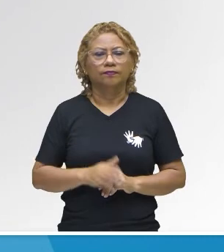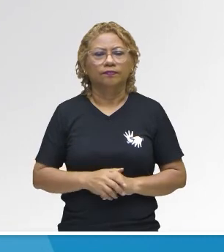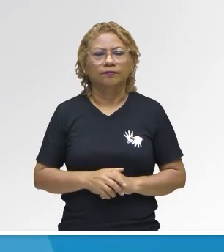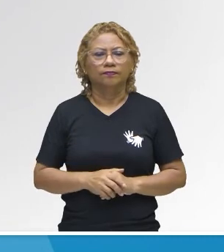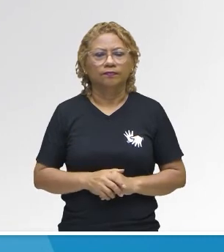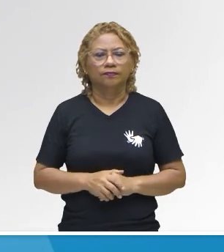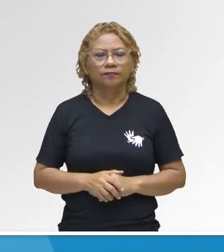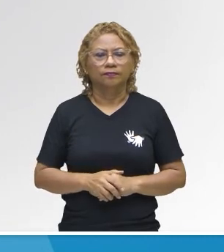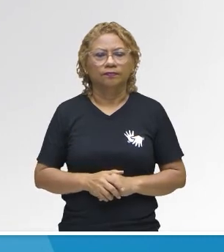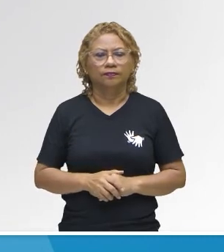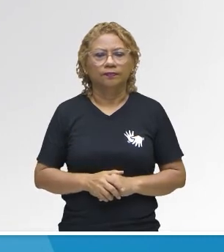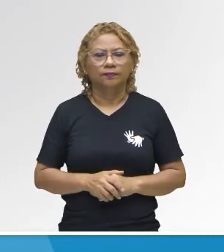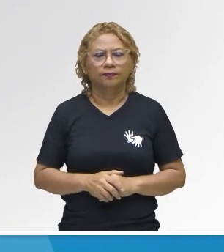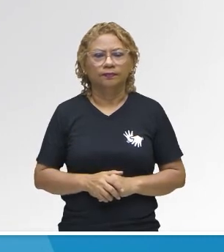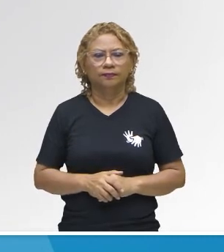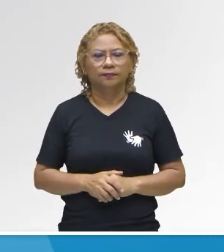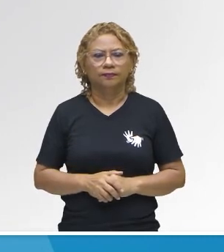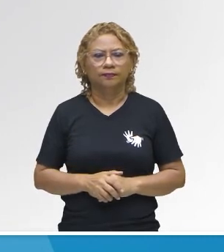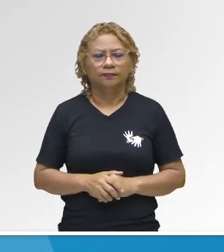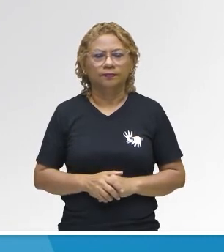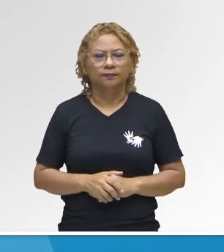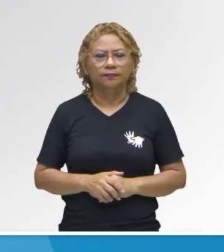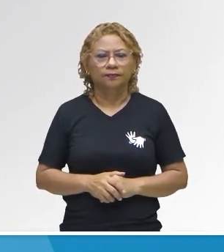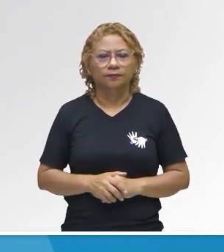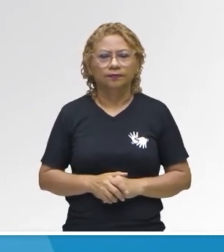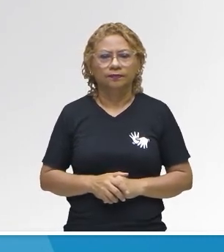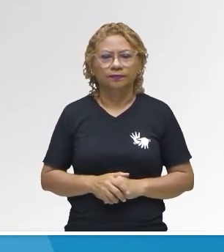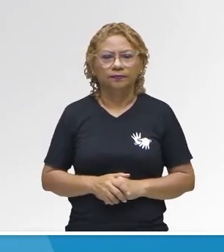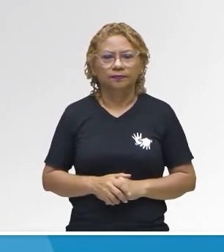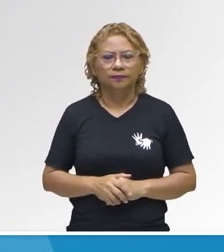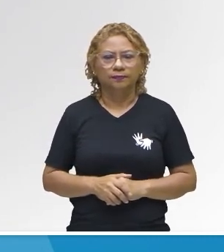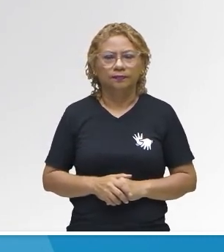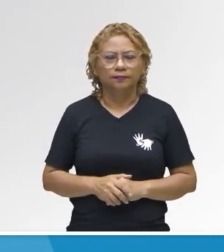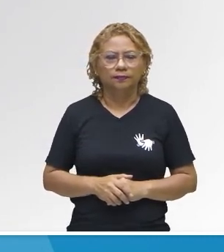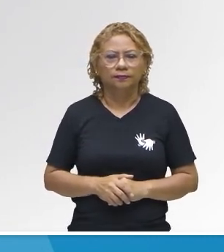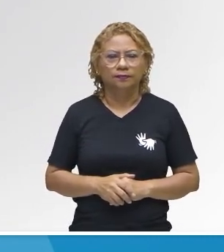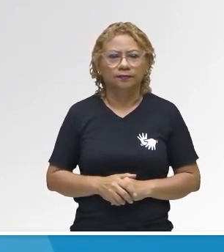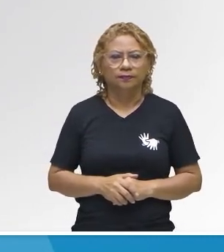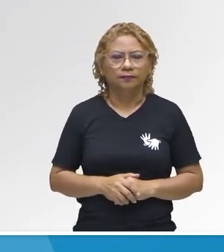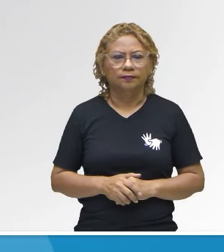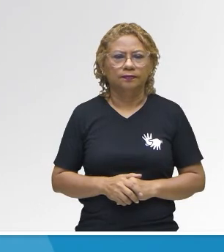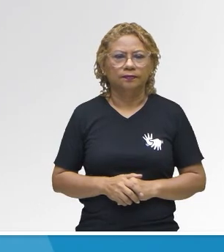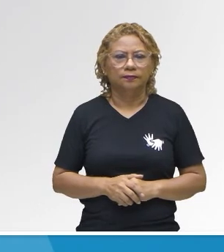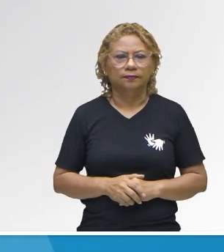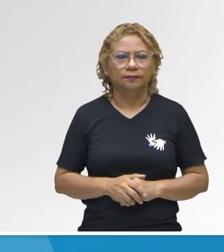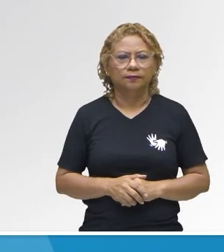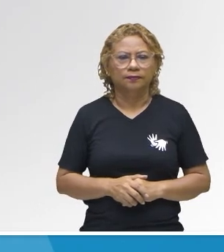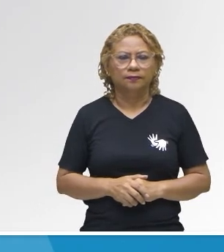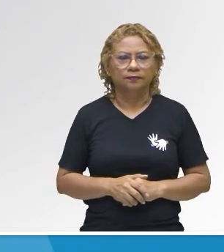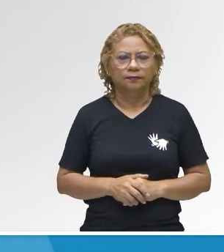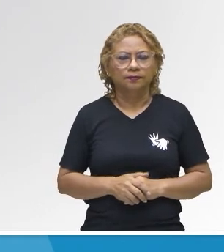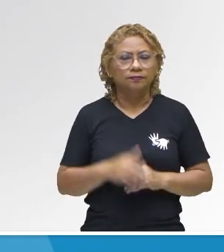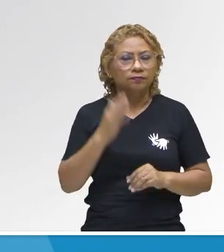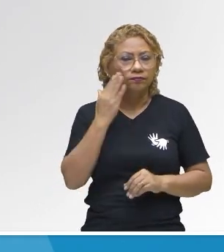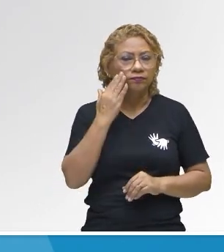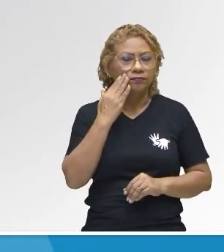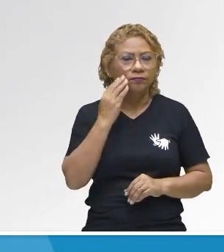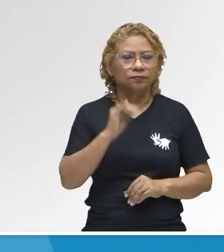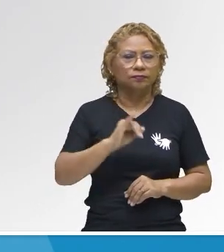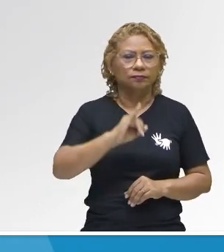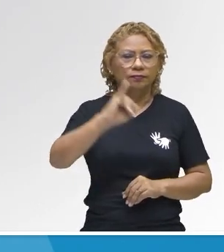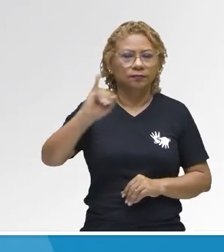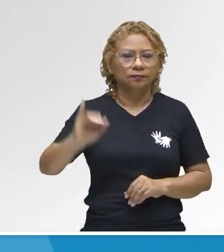condição para nós termos a função tangente. Agora, vamos verificar a imagem da